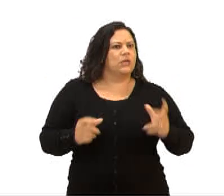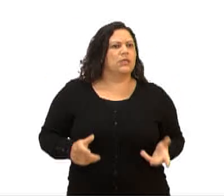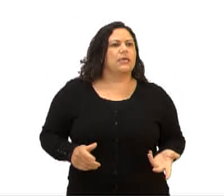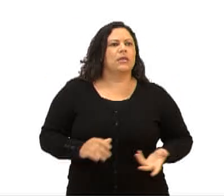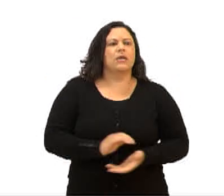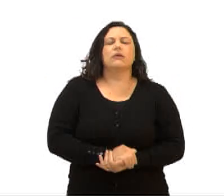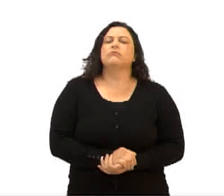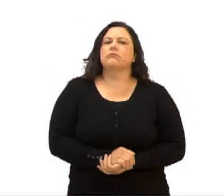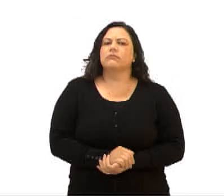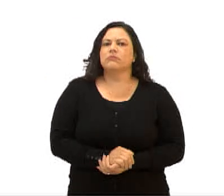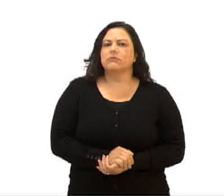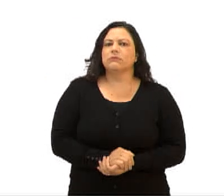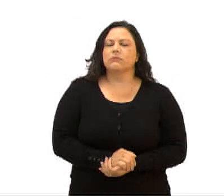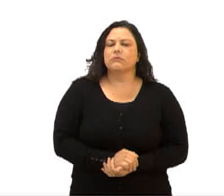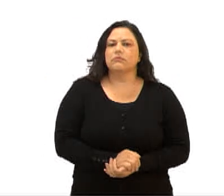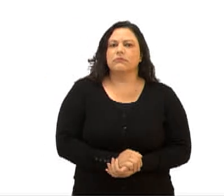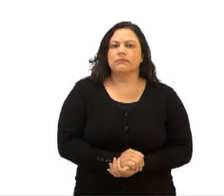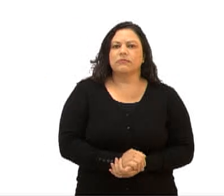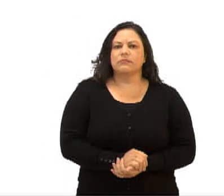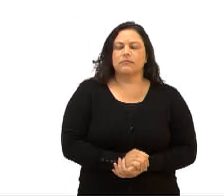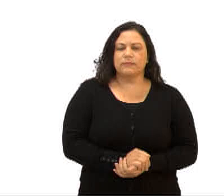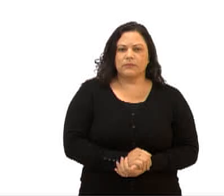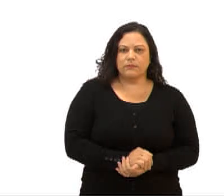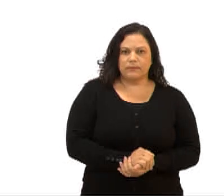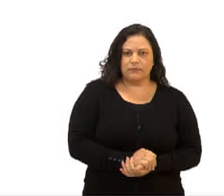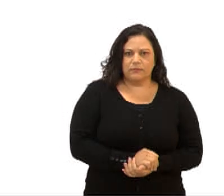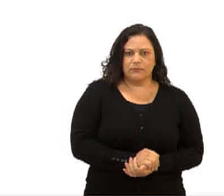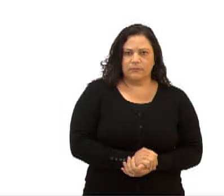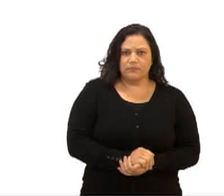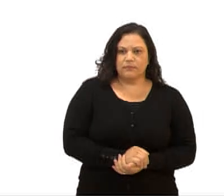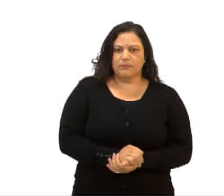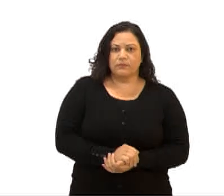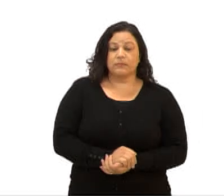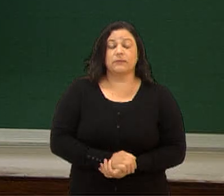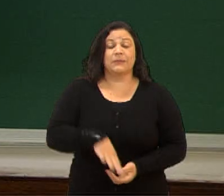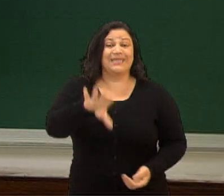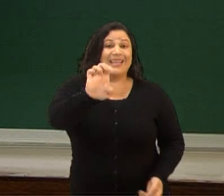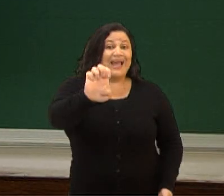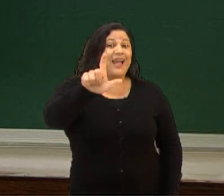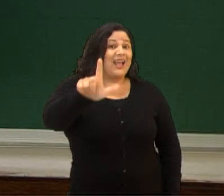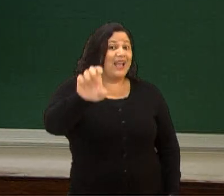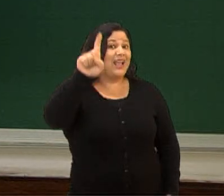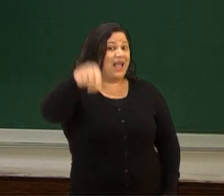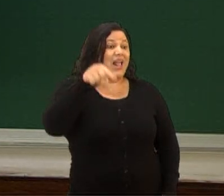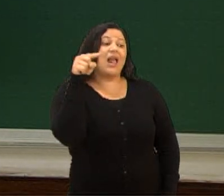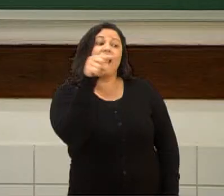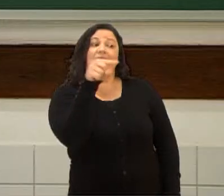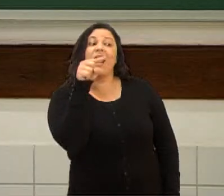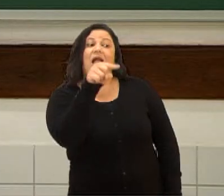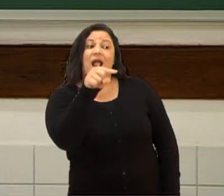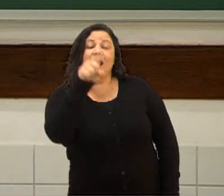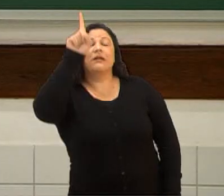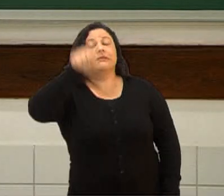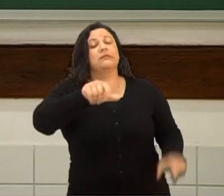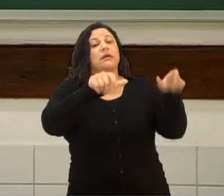but he has turned out to be a cheater. Ele é uma pessoa muito